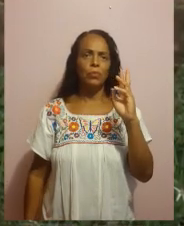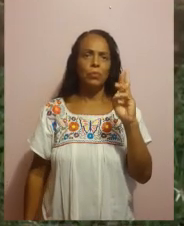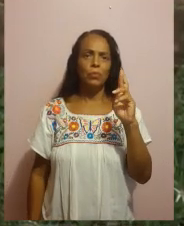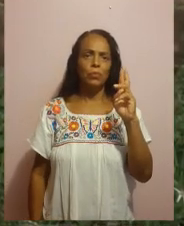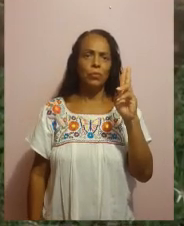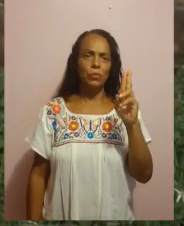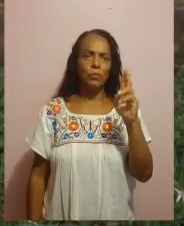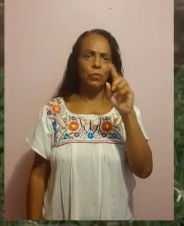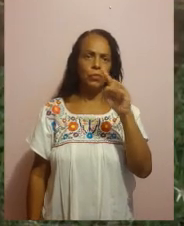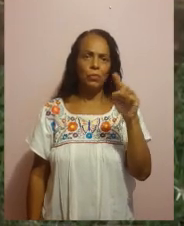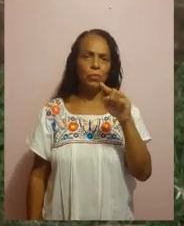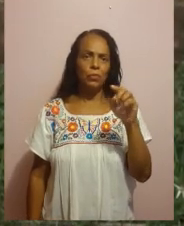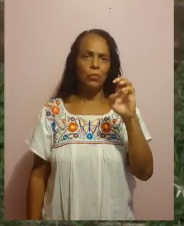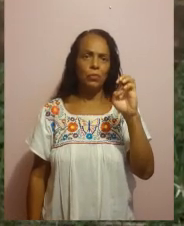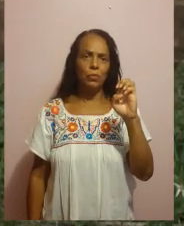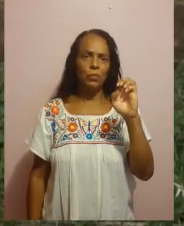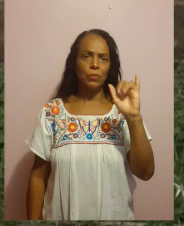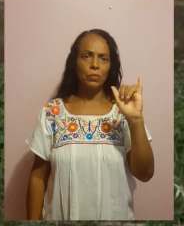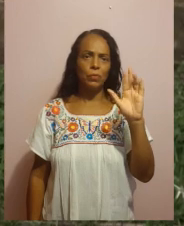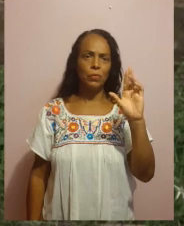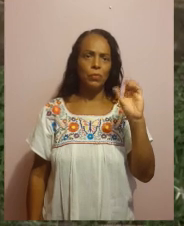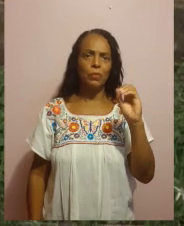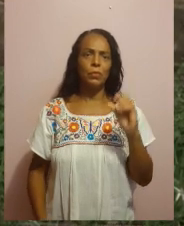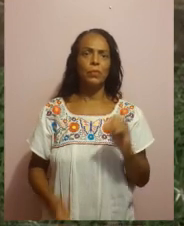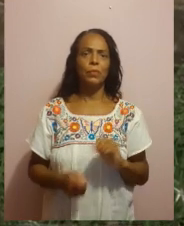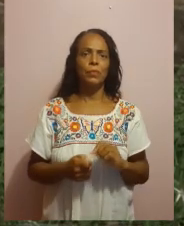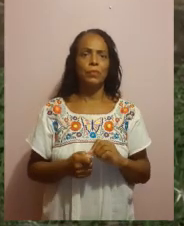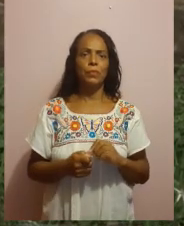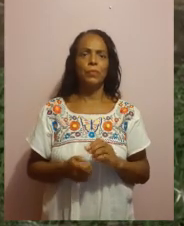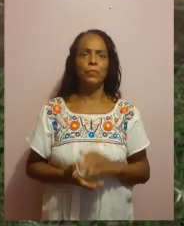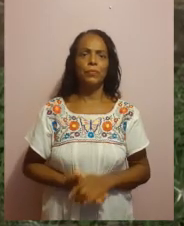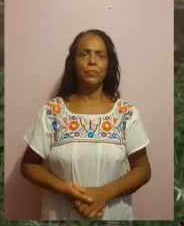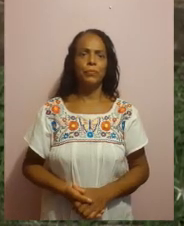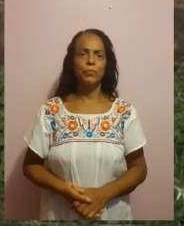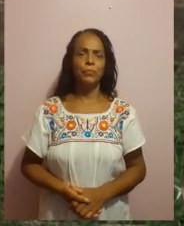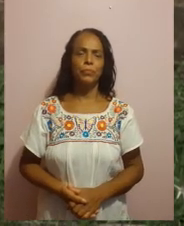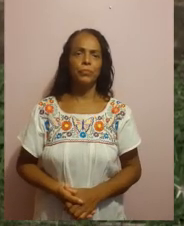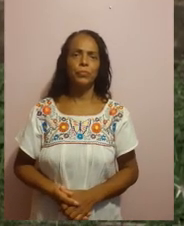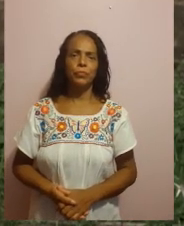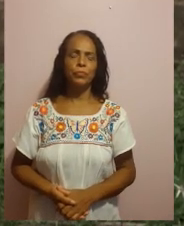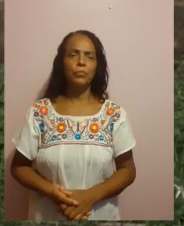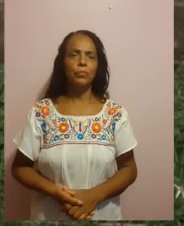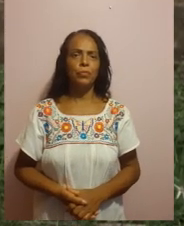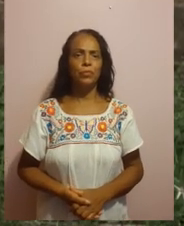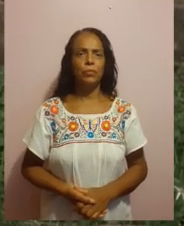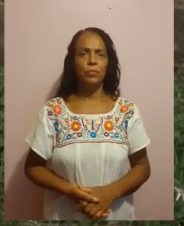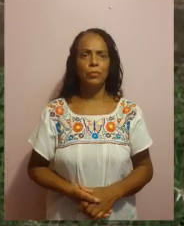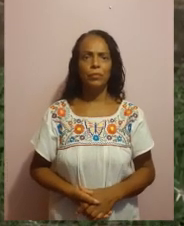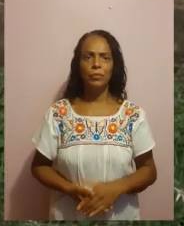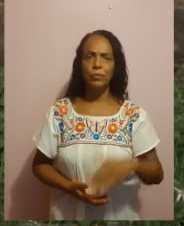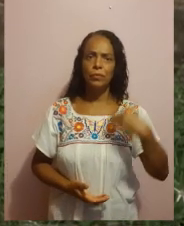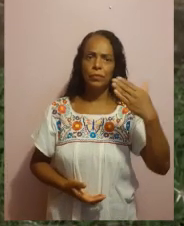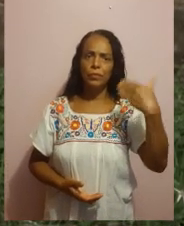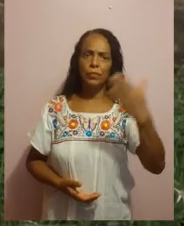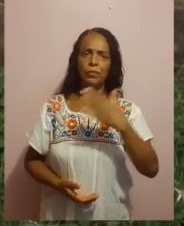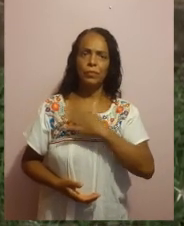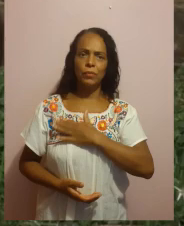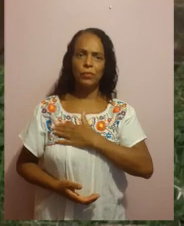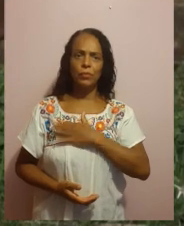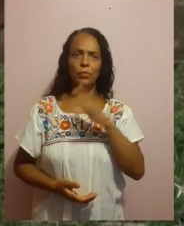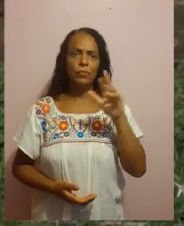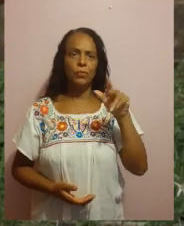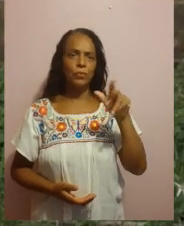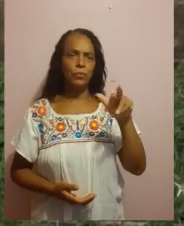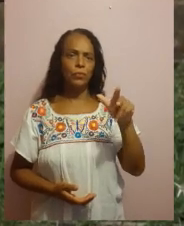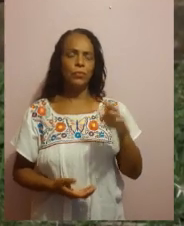parte da composição dos hinos da missa. Aí, meus irmãos,